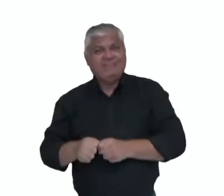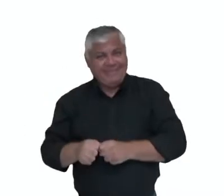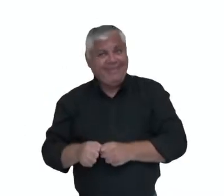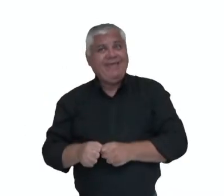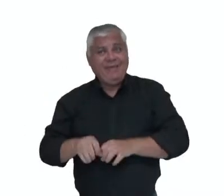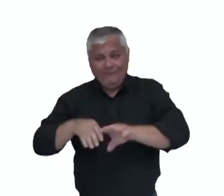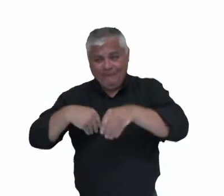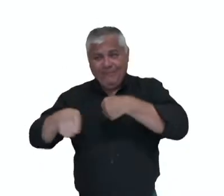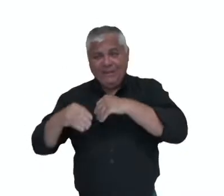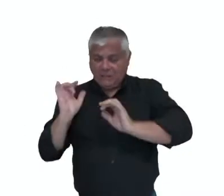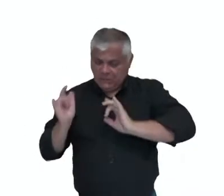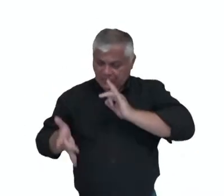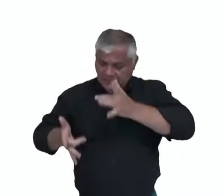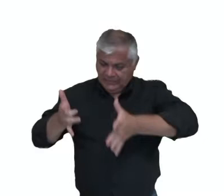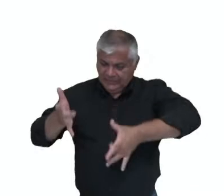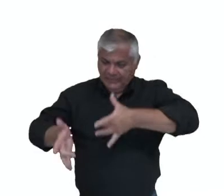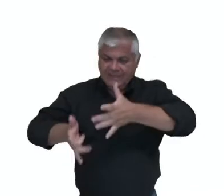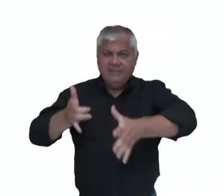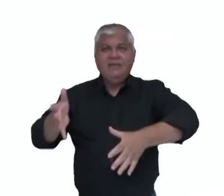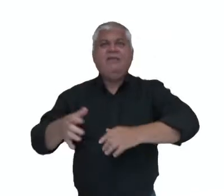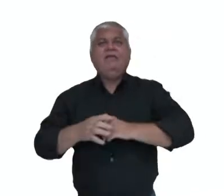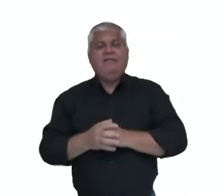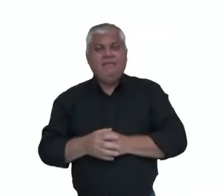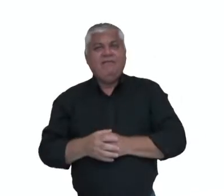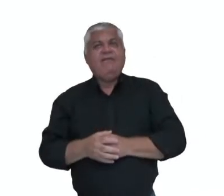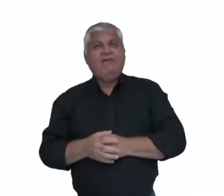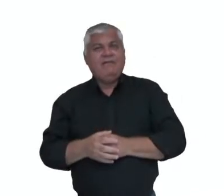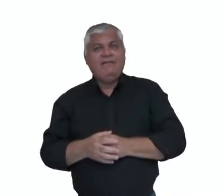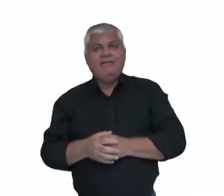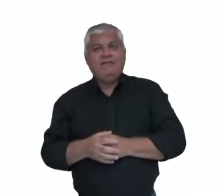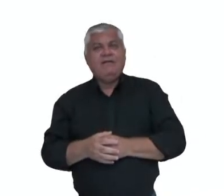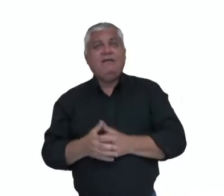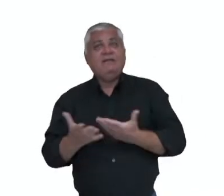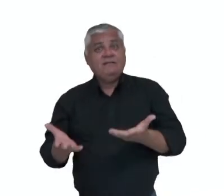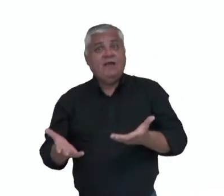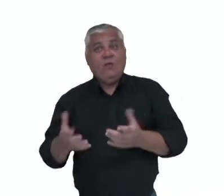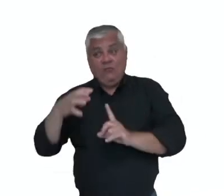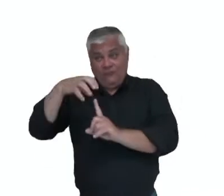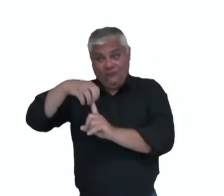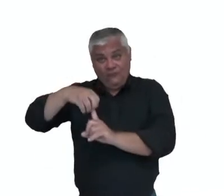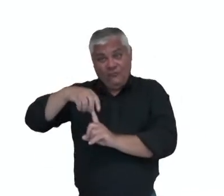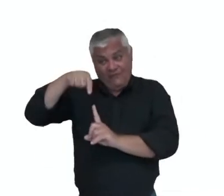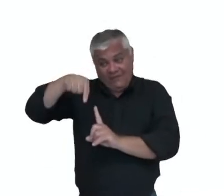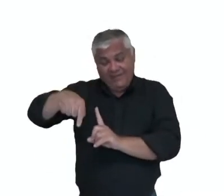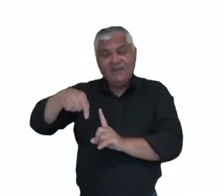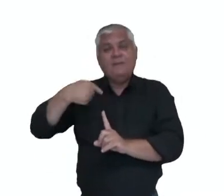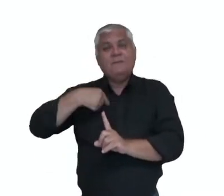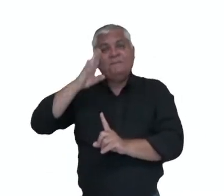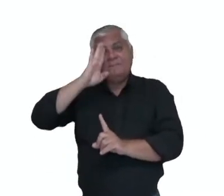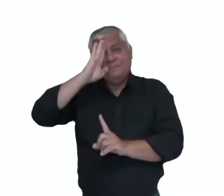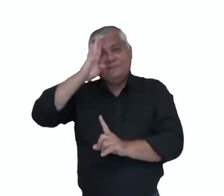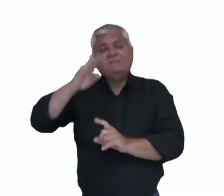descartados, diminuindo a oxigenação e dessa forma dificultando a sua composição. O fungo em questão é o